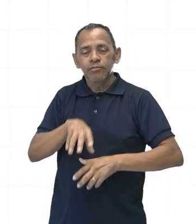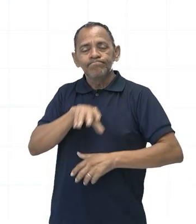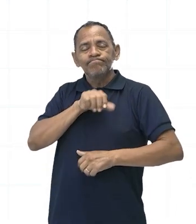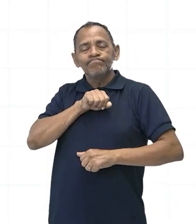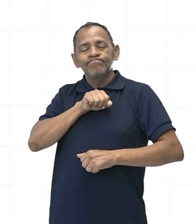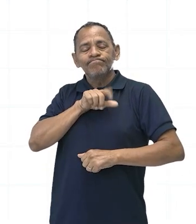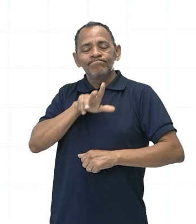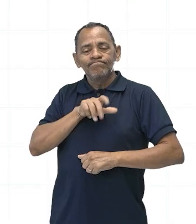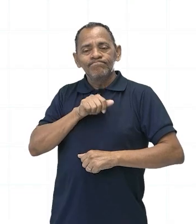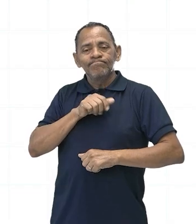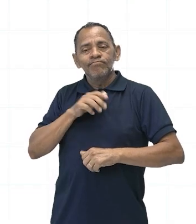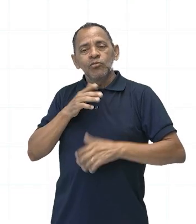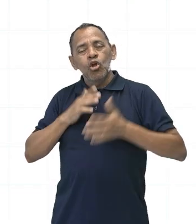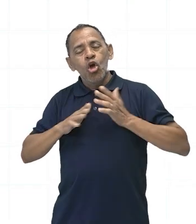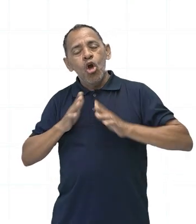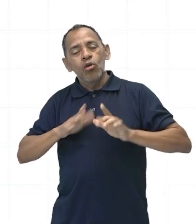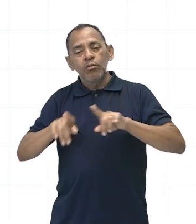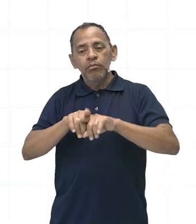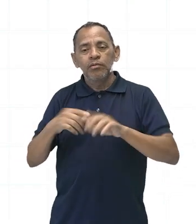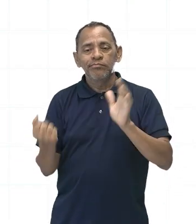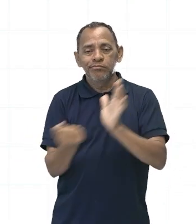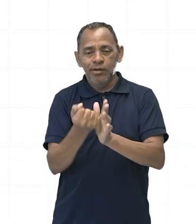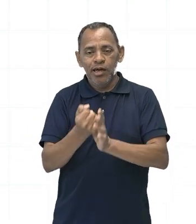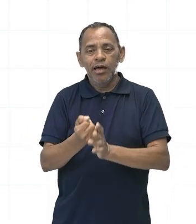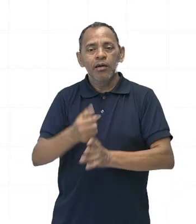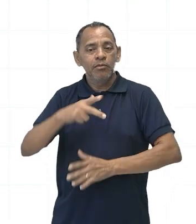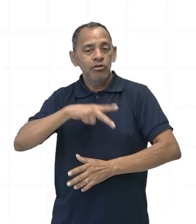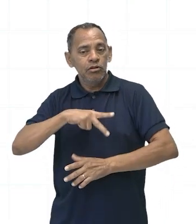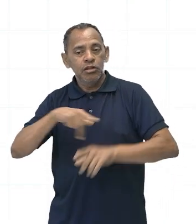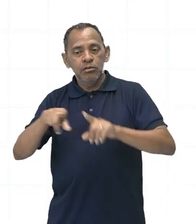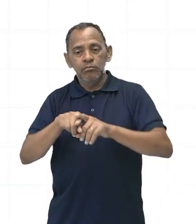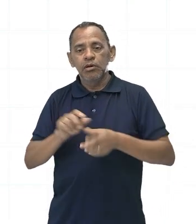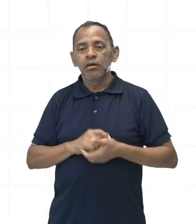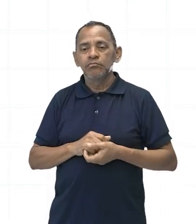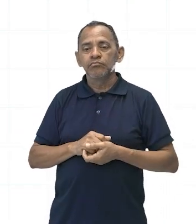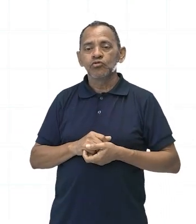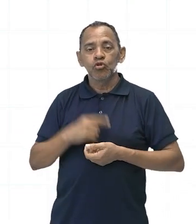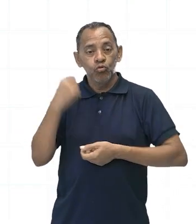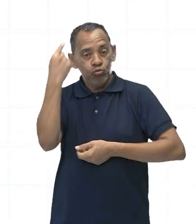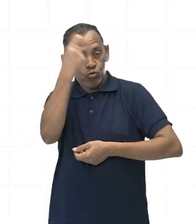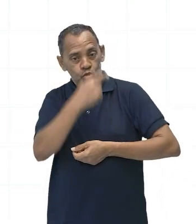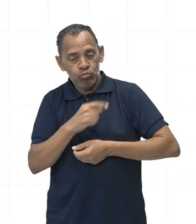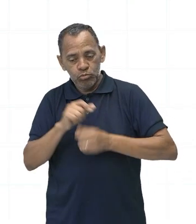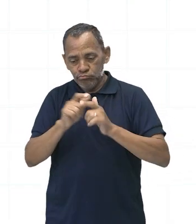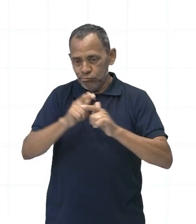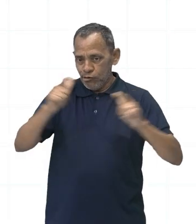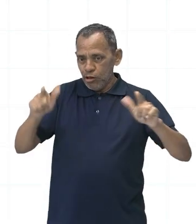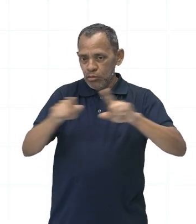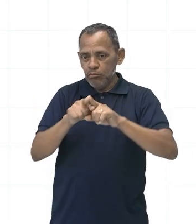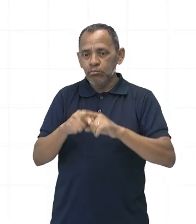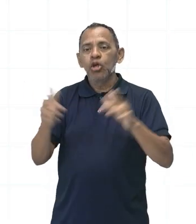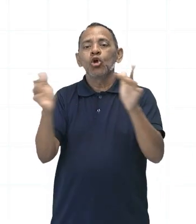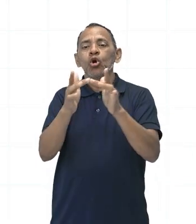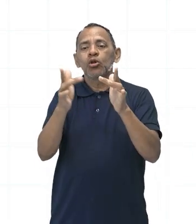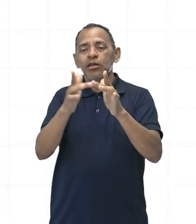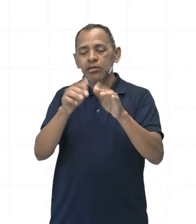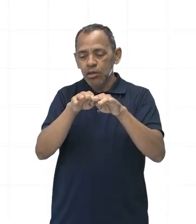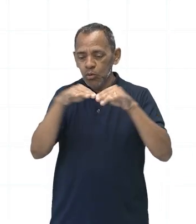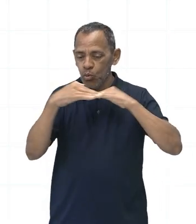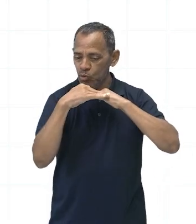relaxamento. Também é sua marca pessoal os gestos amplos e o contato com o chão,